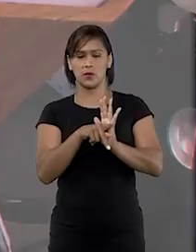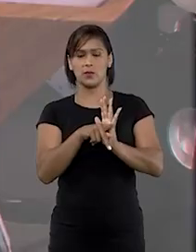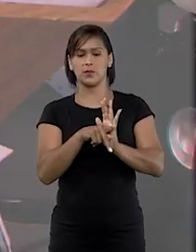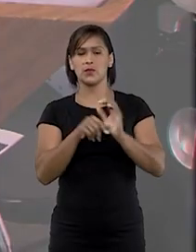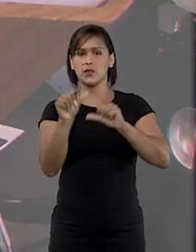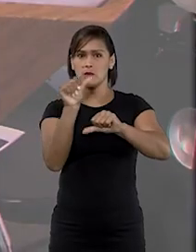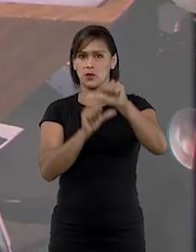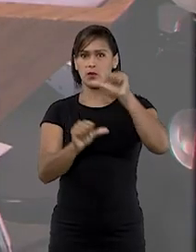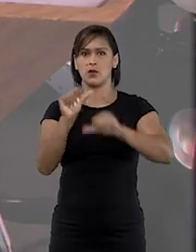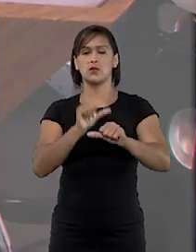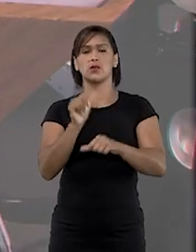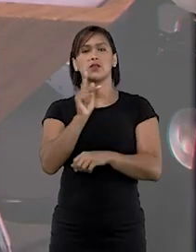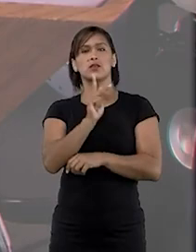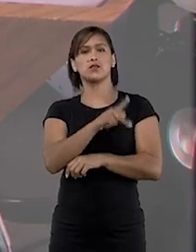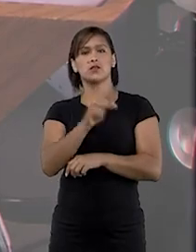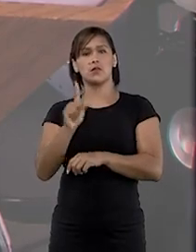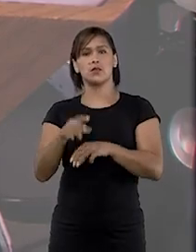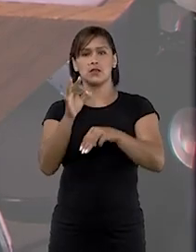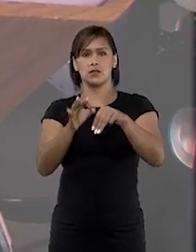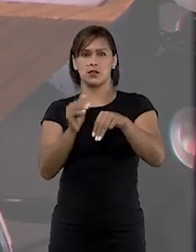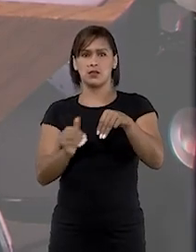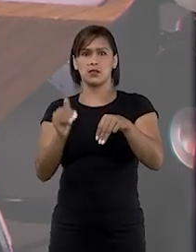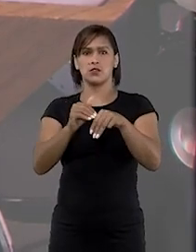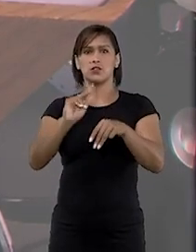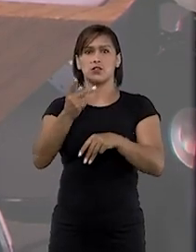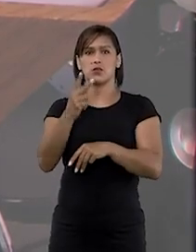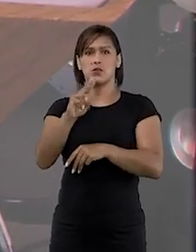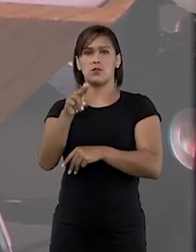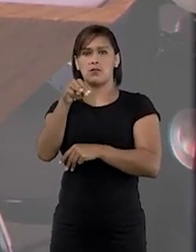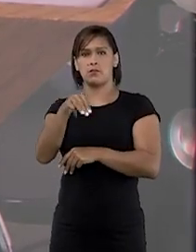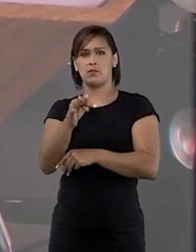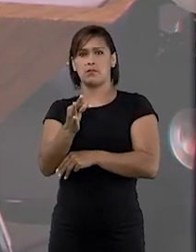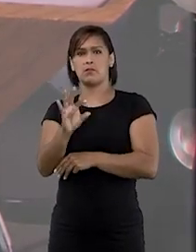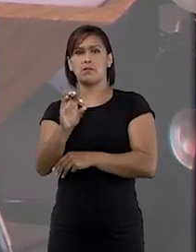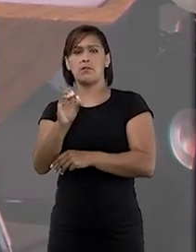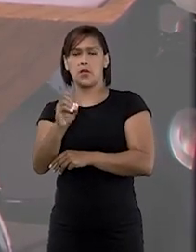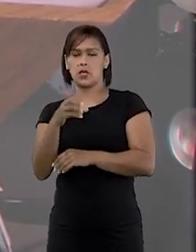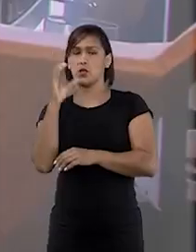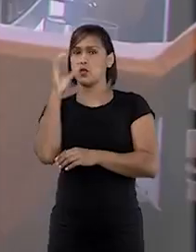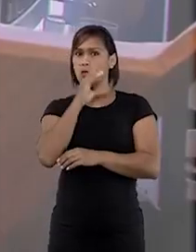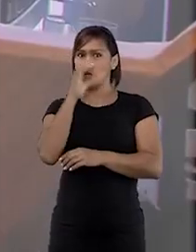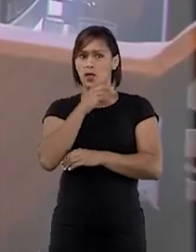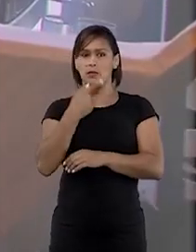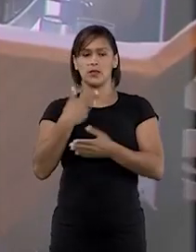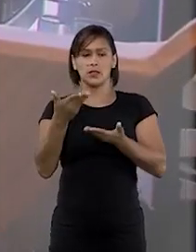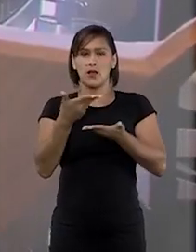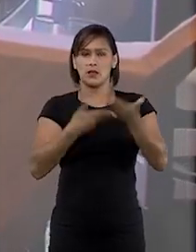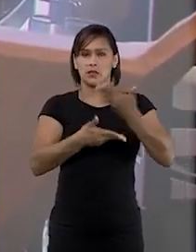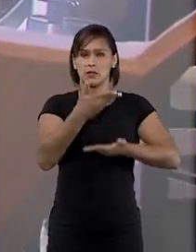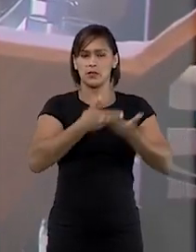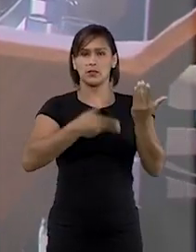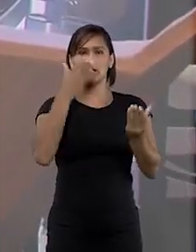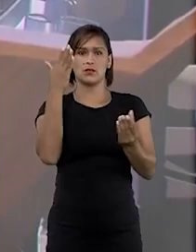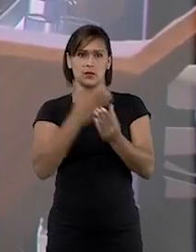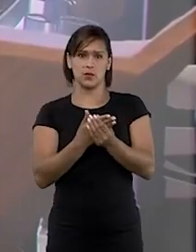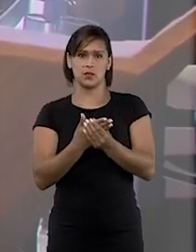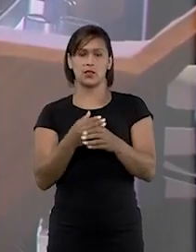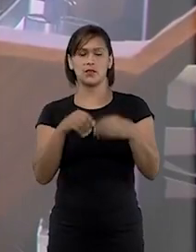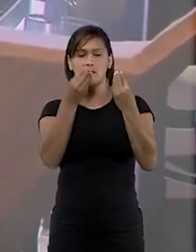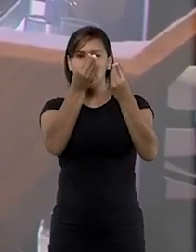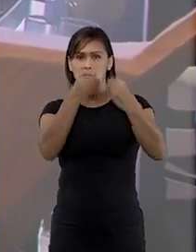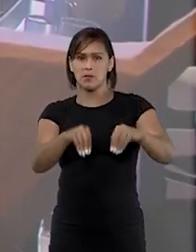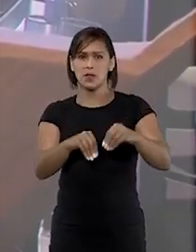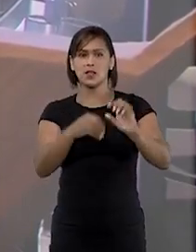próprio com a mudança o ministro Presidente Humberto Martins busca dar mais velocidade à tramitação dos feitos